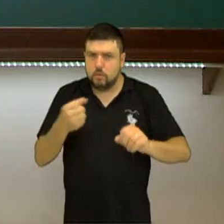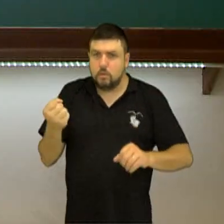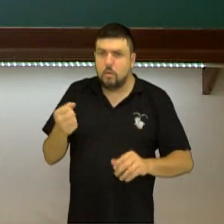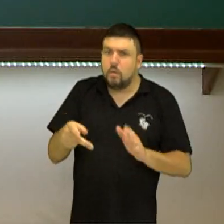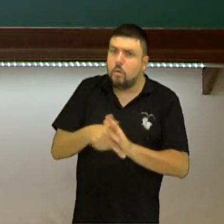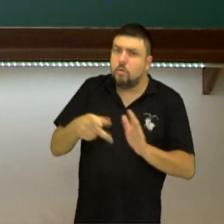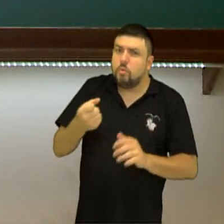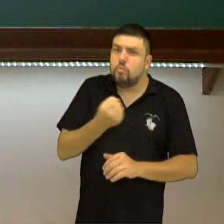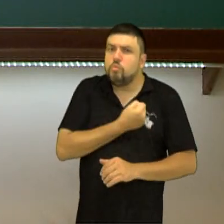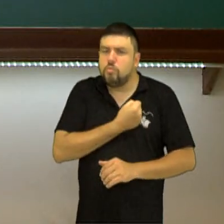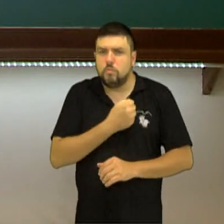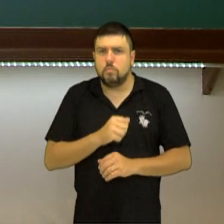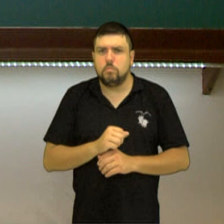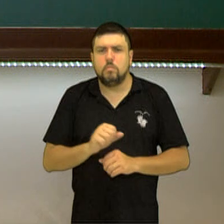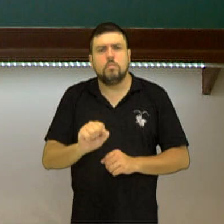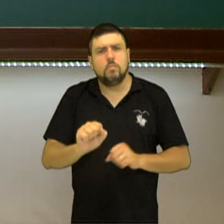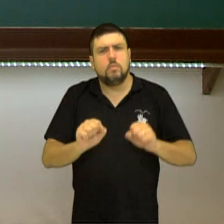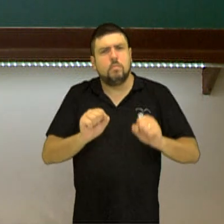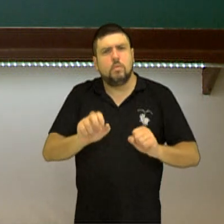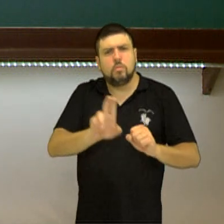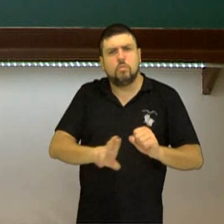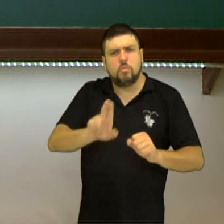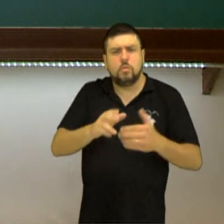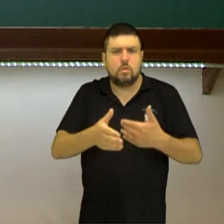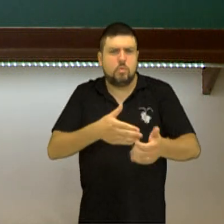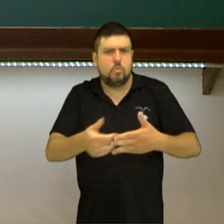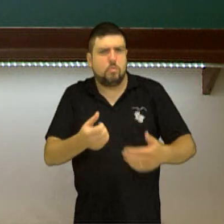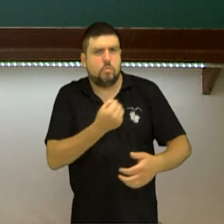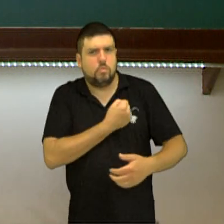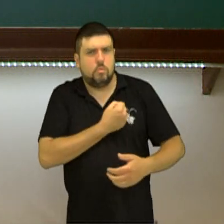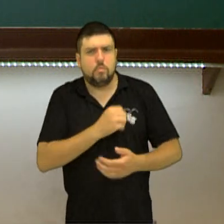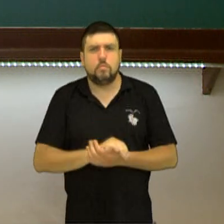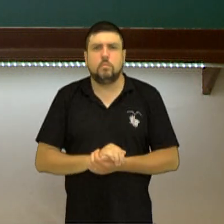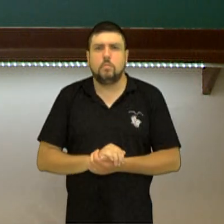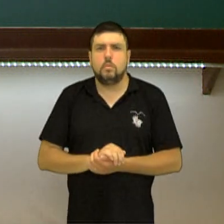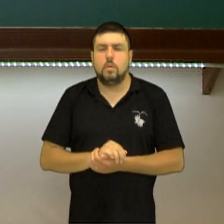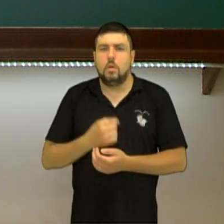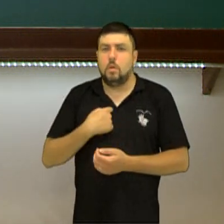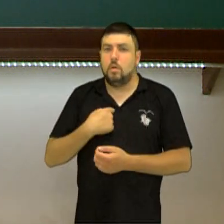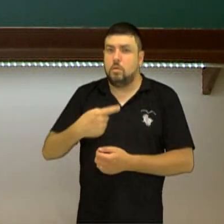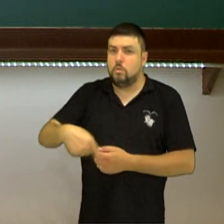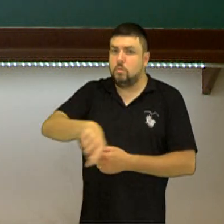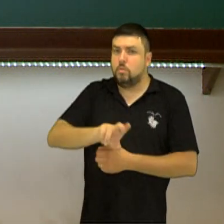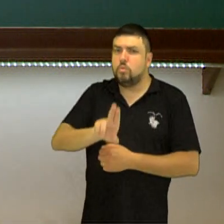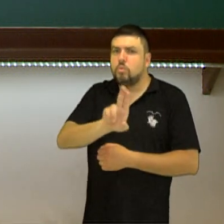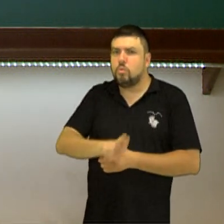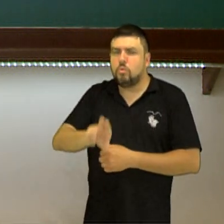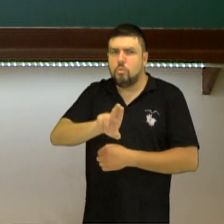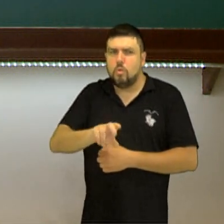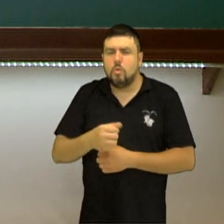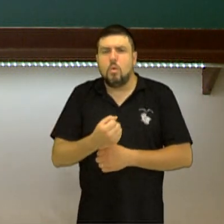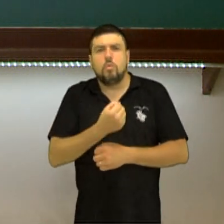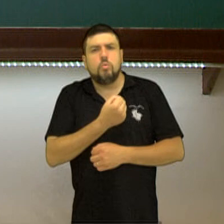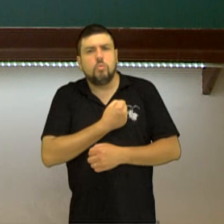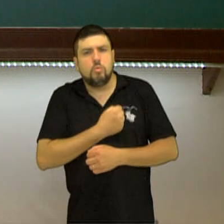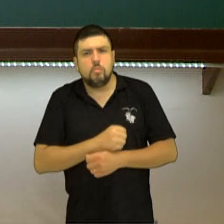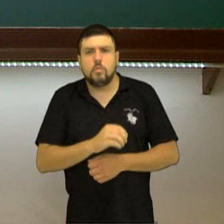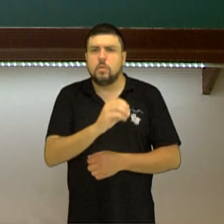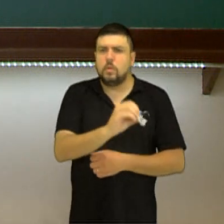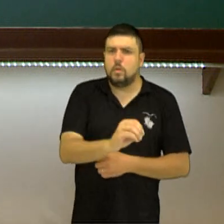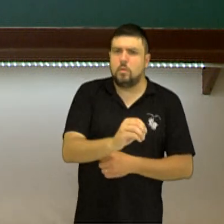E o sistema decimal é formado por, como diz o nome, por 10 algarismos. 0, 1, 2, 3, 4, 5, 6, 7,